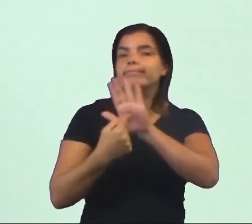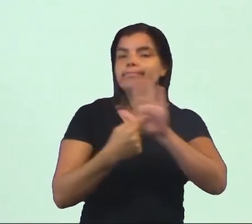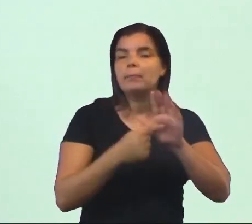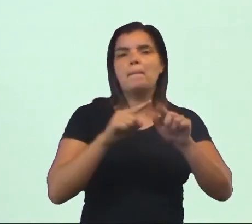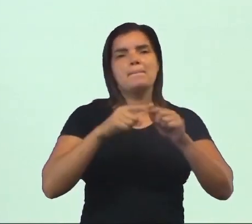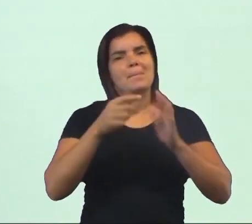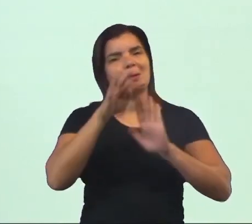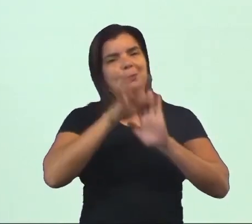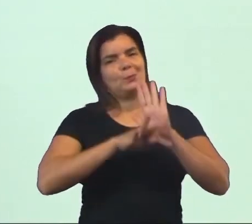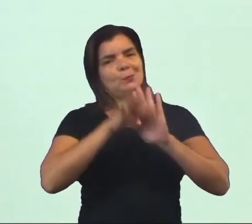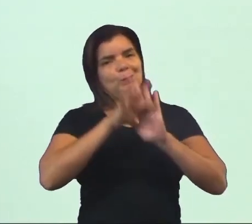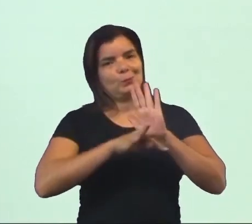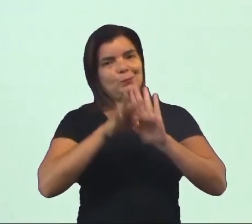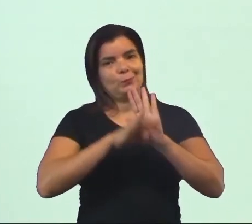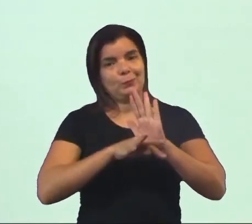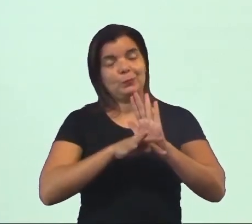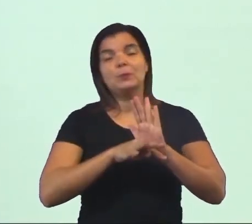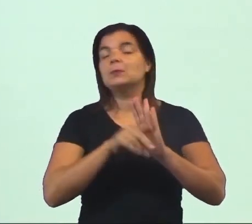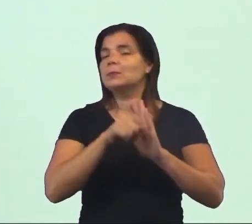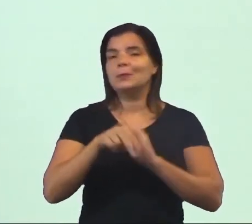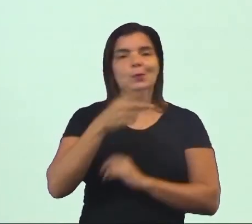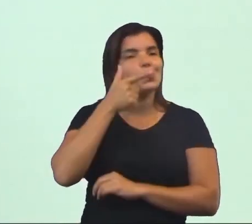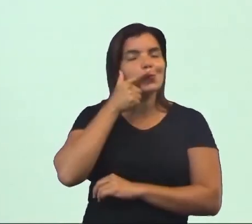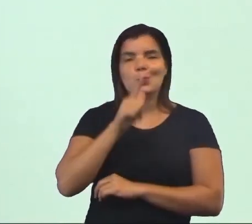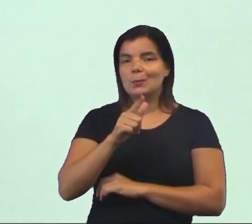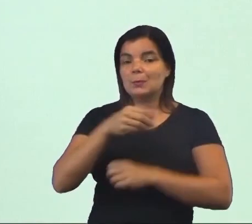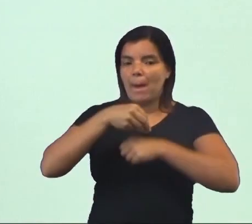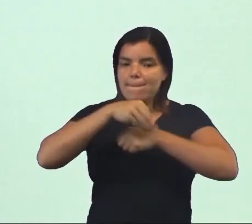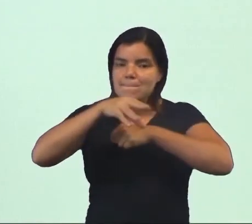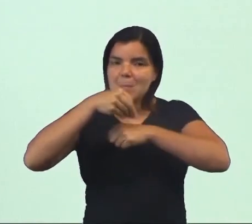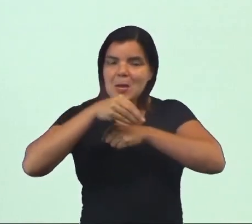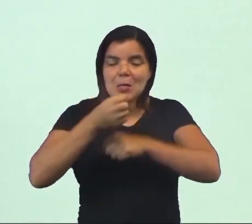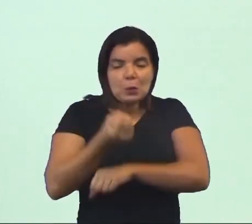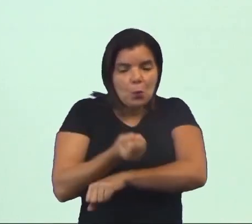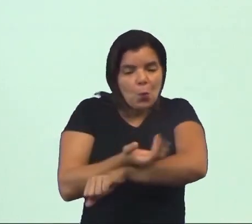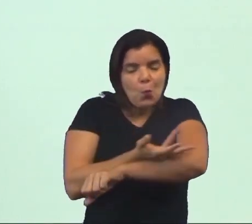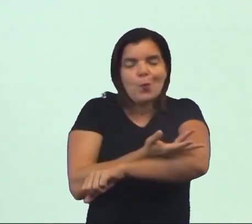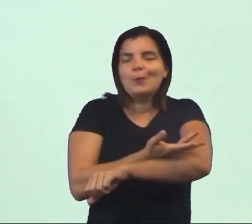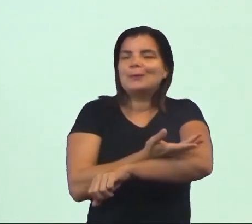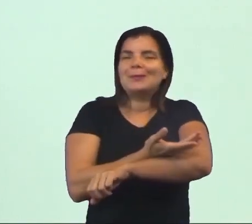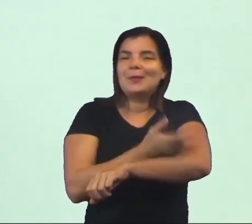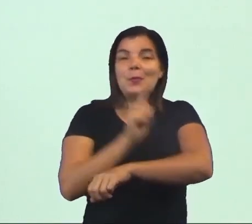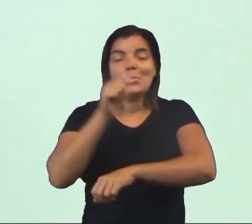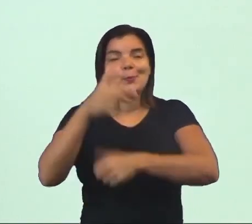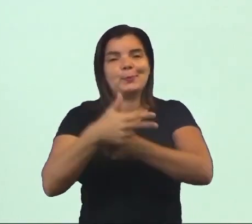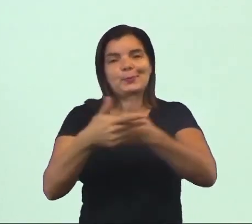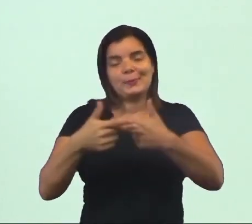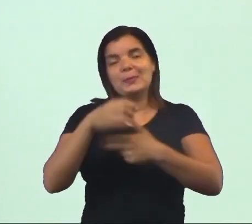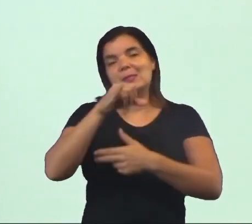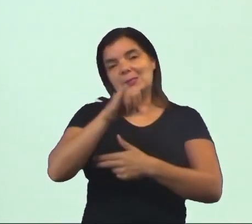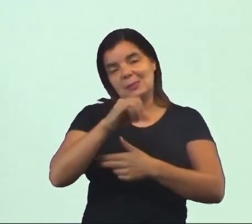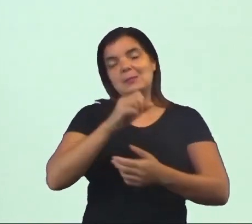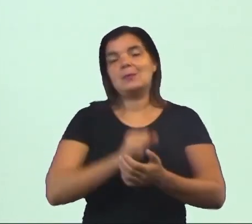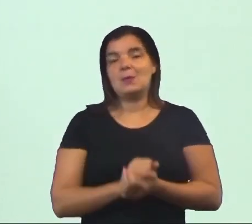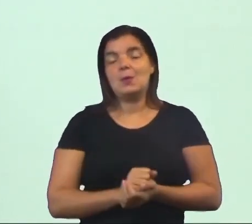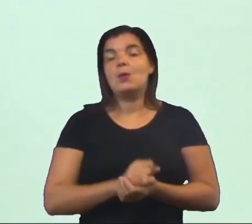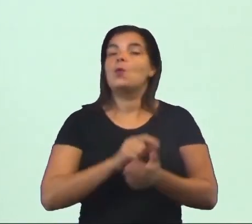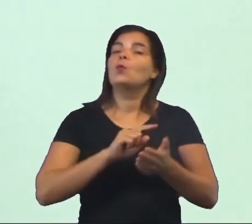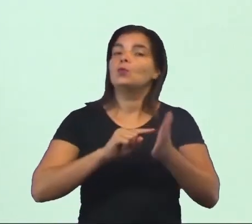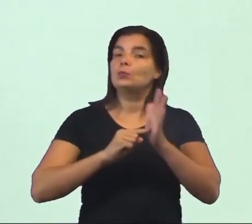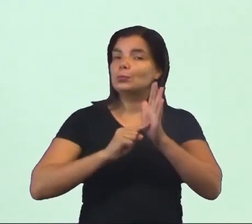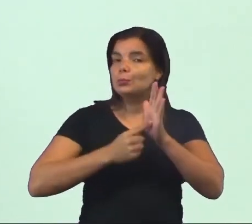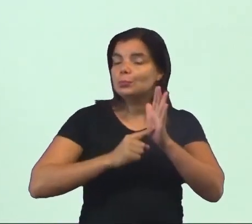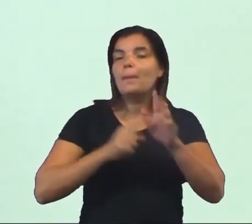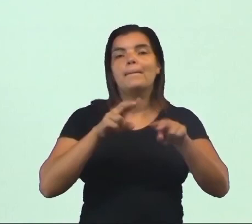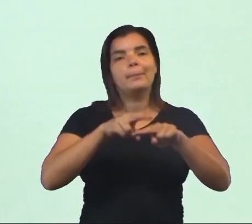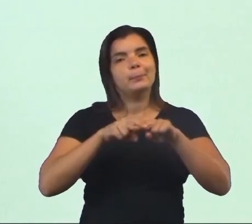no texto, você não consegue passar essas emoções por meio de outra coisa, senão sinais de pontuação.